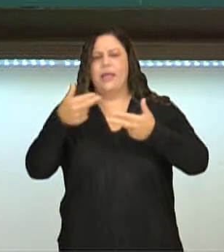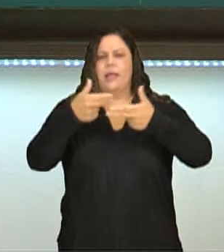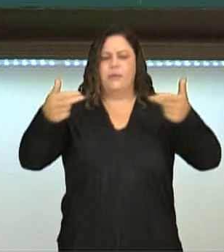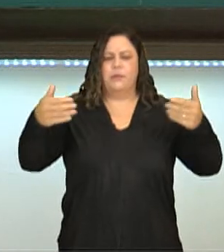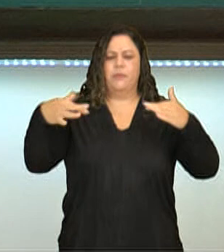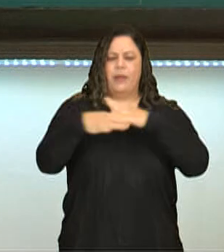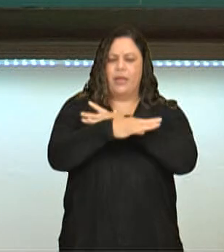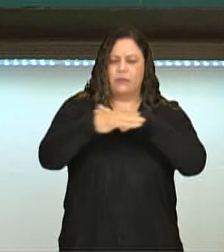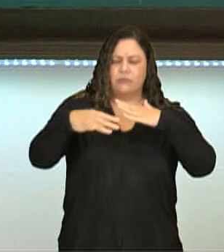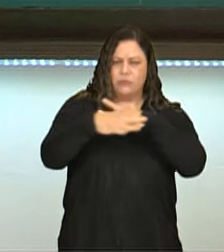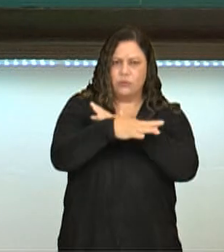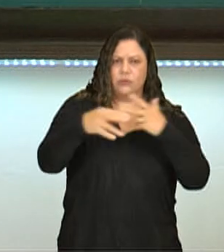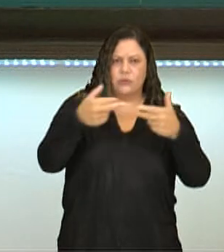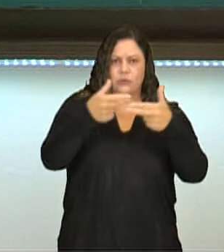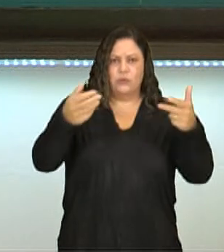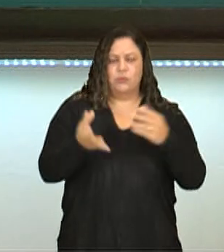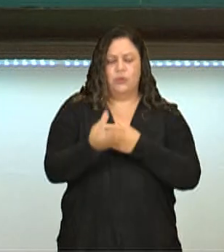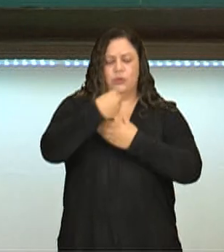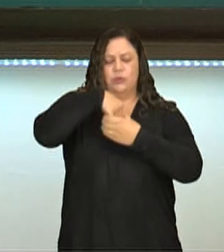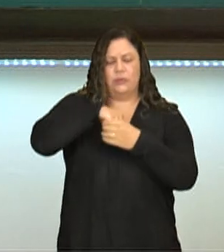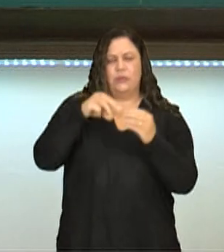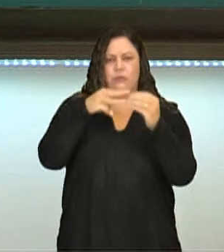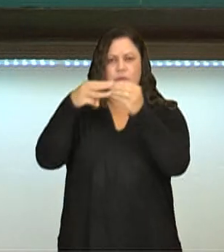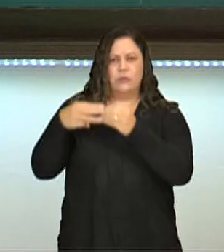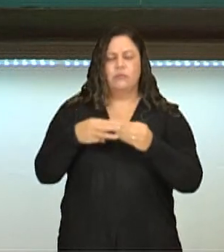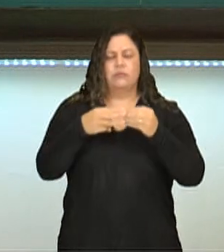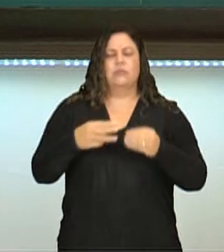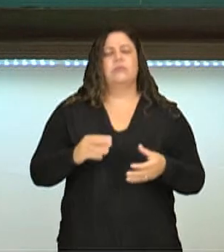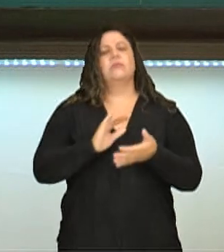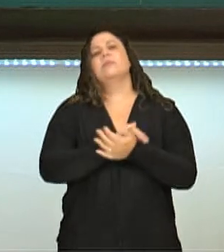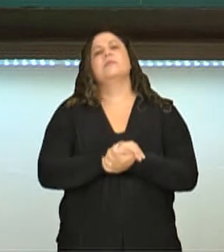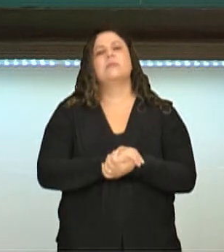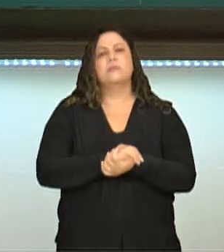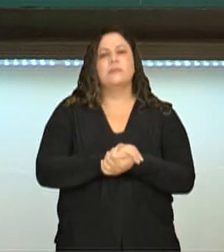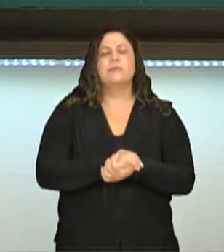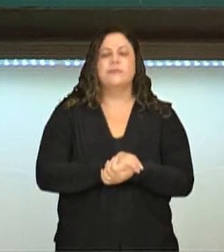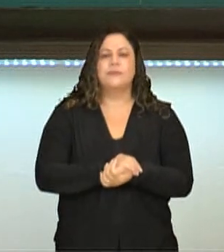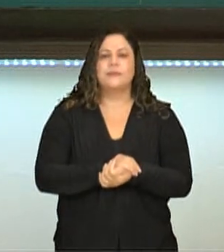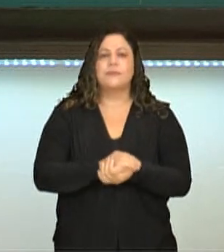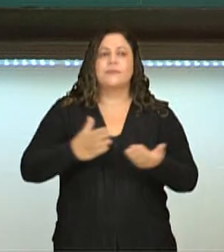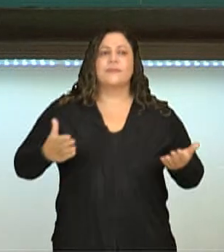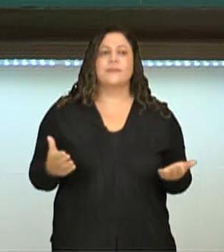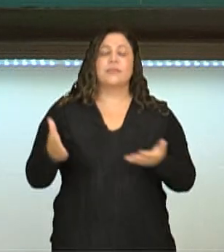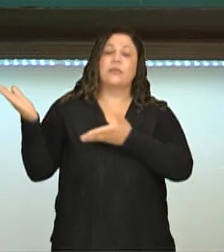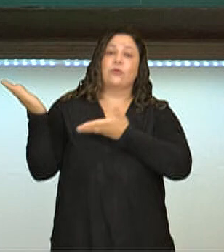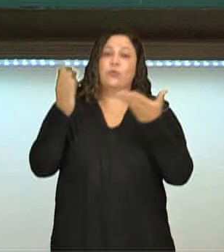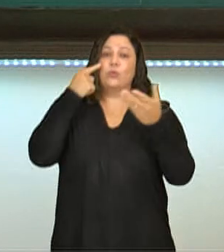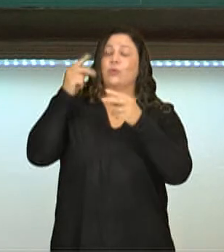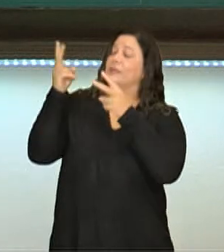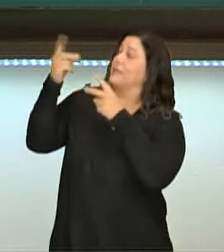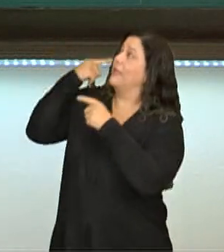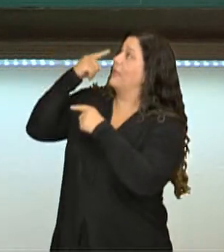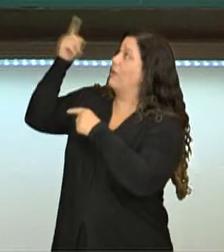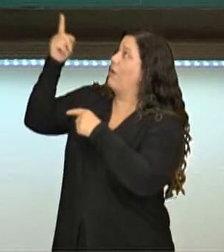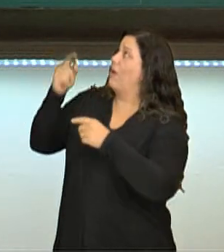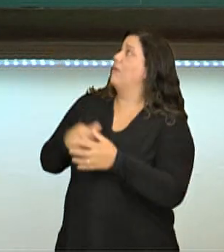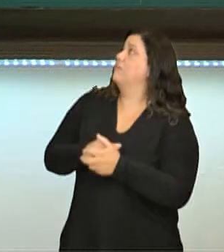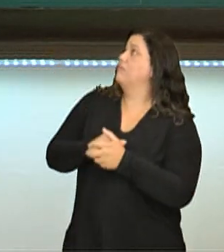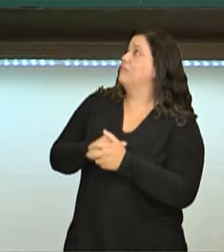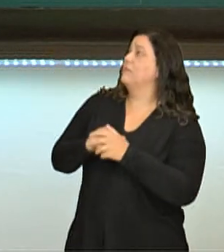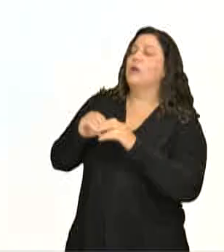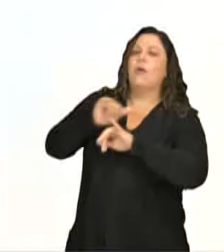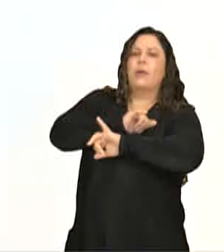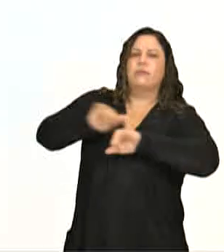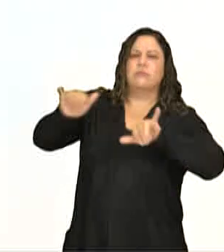Então, tem que ter toda essa noção primeiramente, beleza? Trouxe aqui para vocês também uma reportagem da